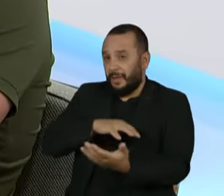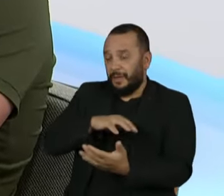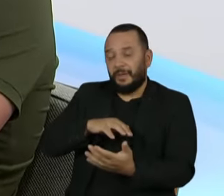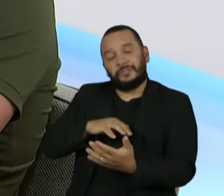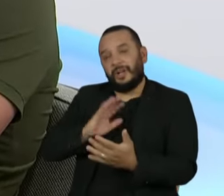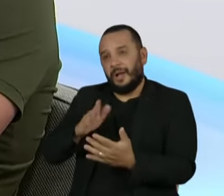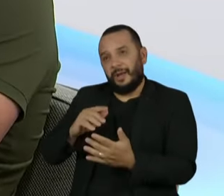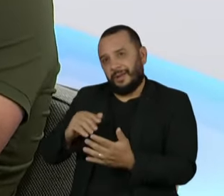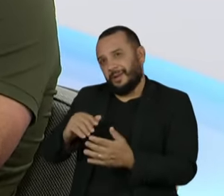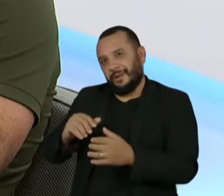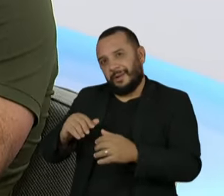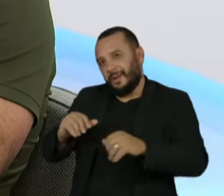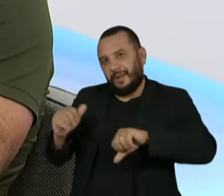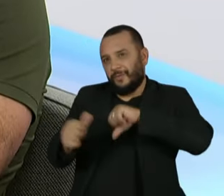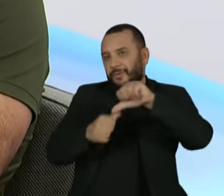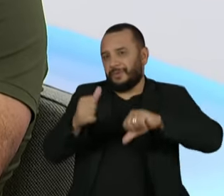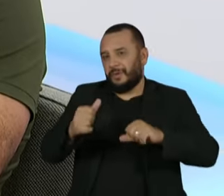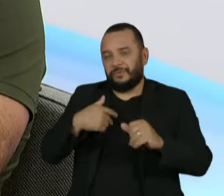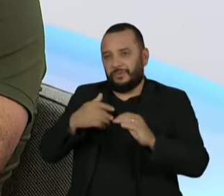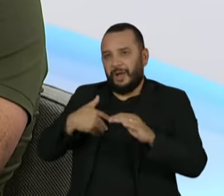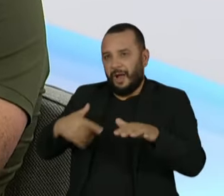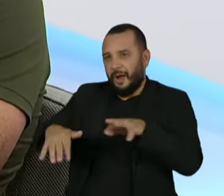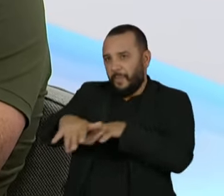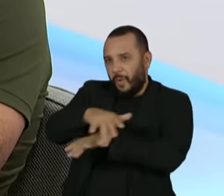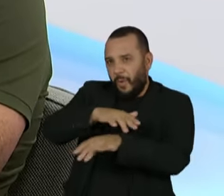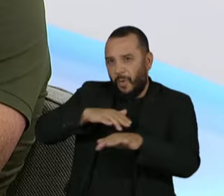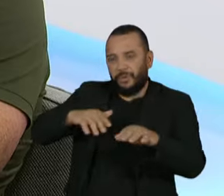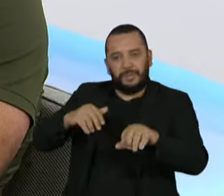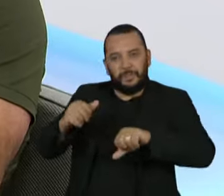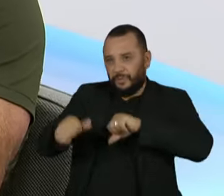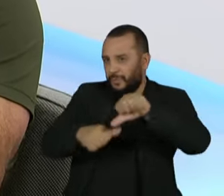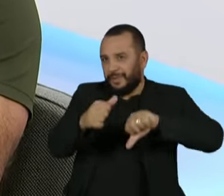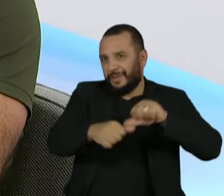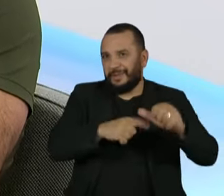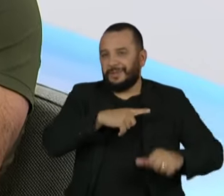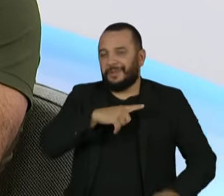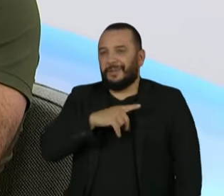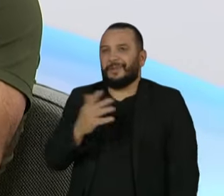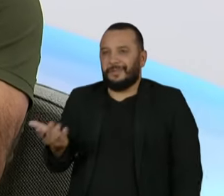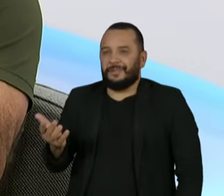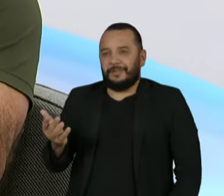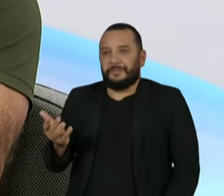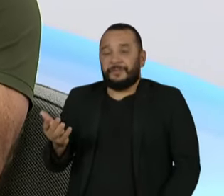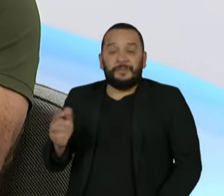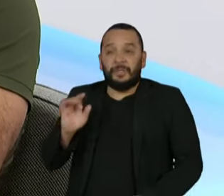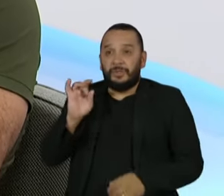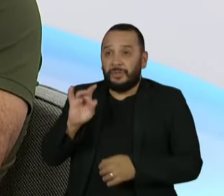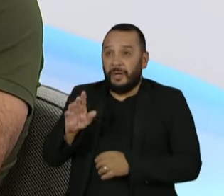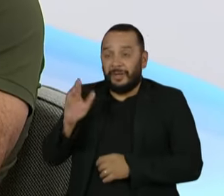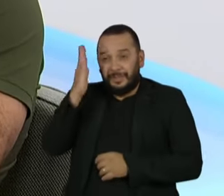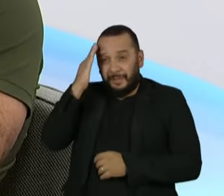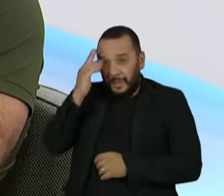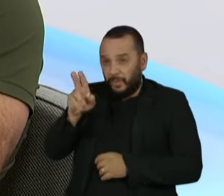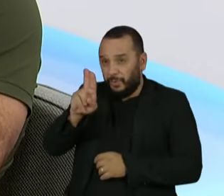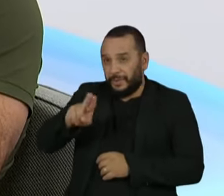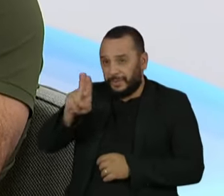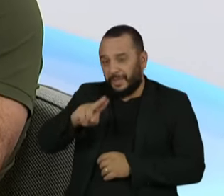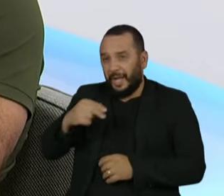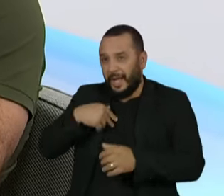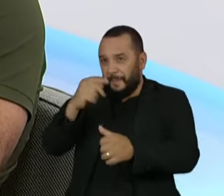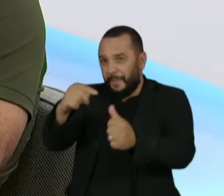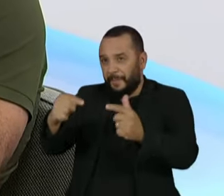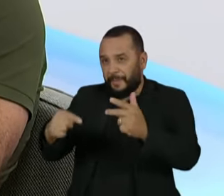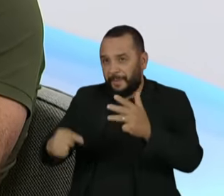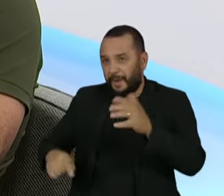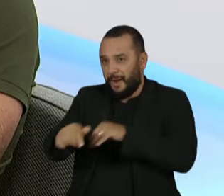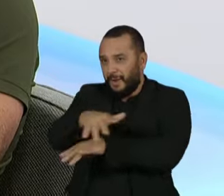é vir acompanhando essa revolução algum tempo não é só saber usar os artefatos da revolução entender o que é que